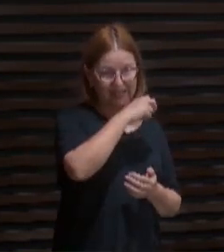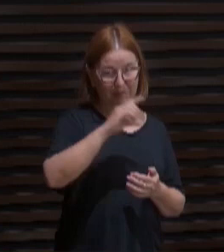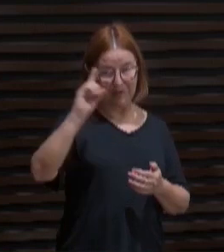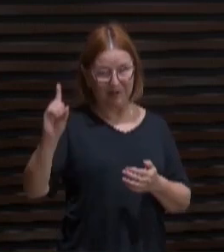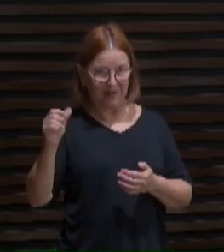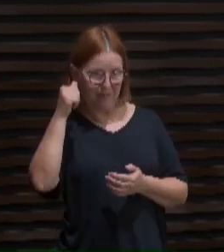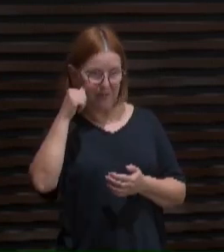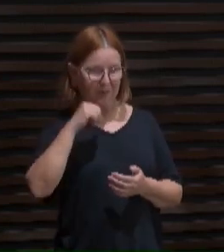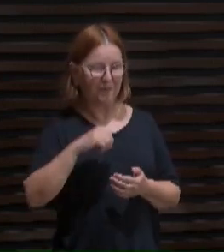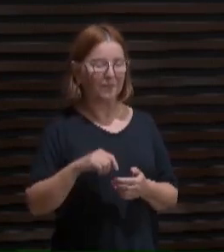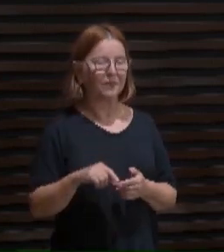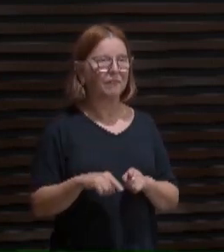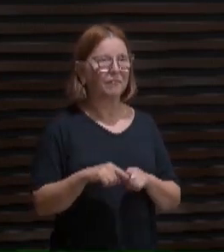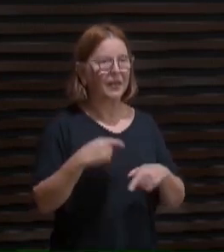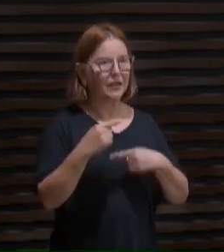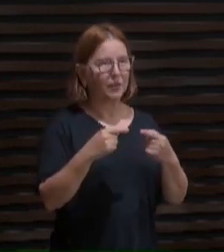ele diz assim: